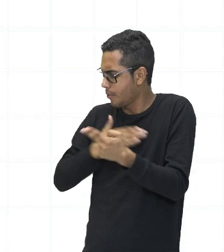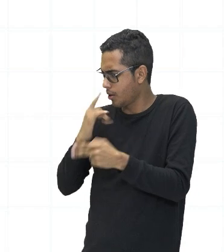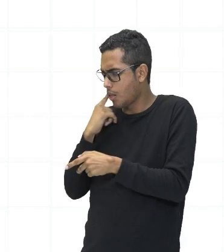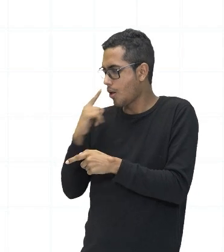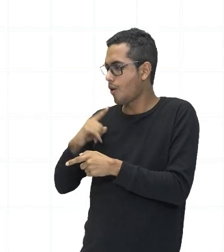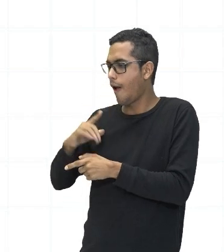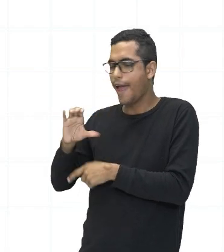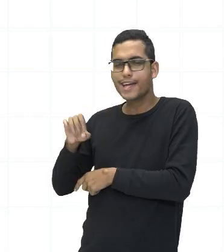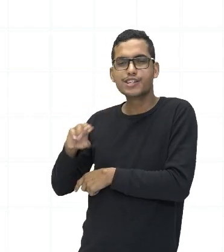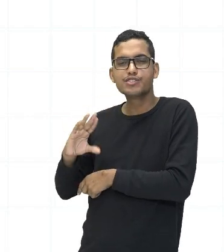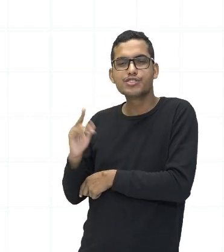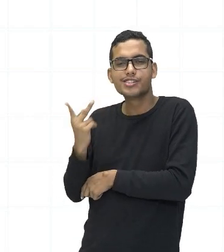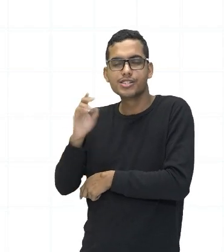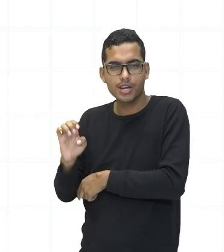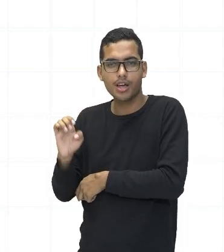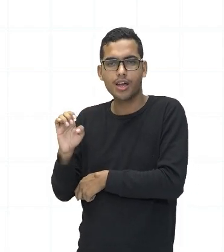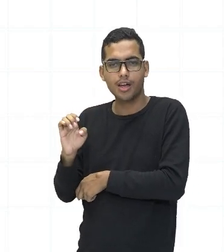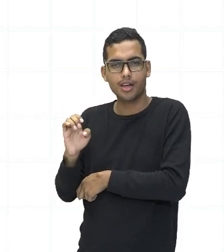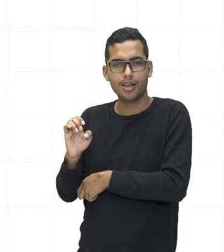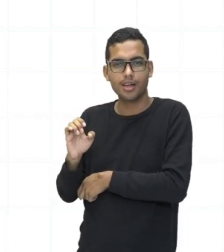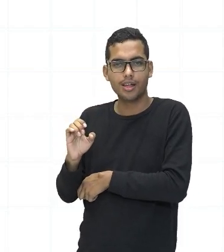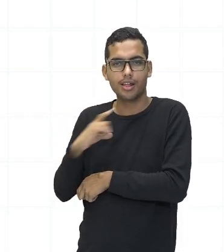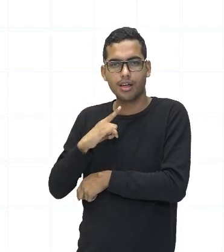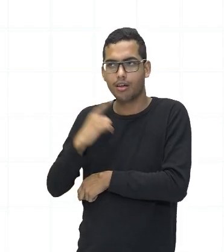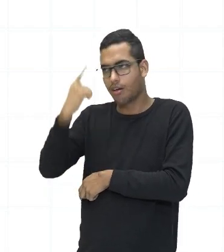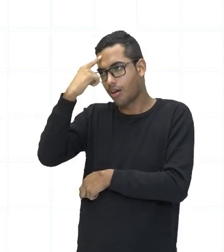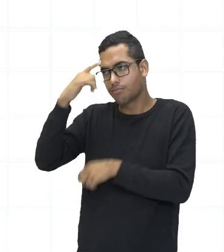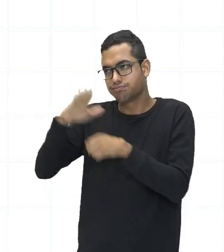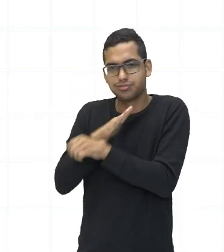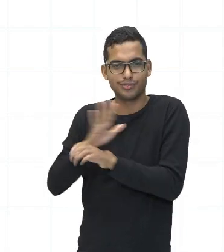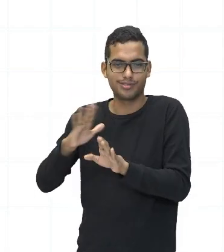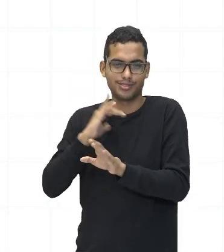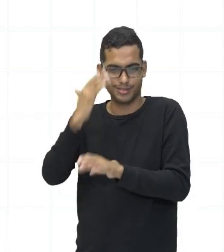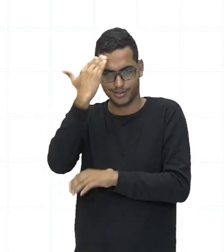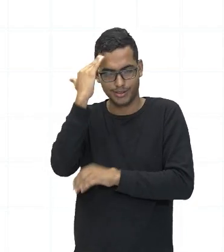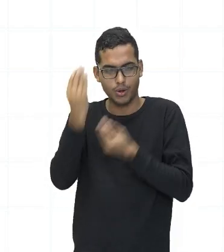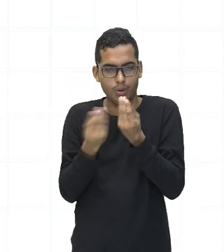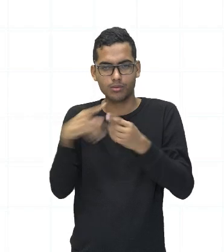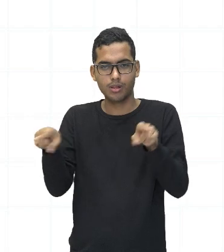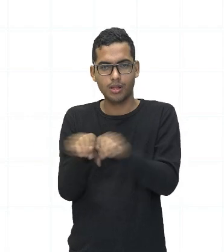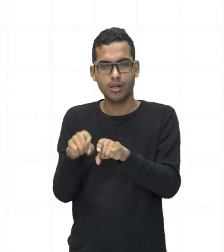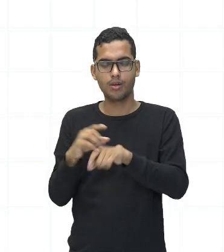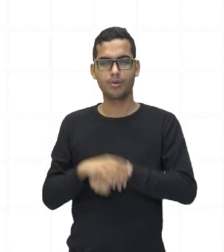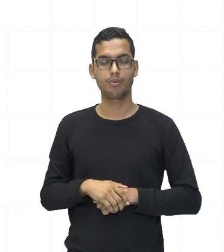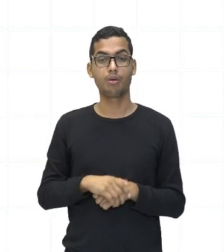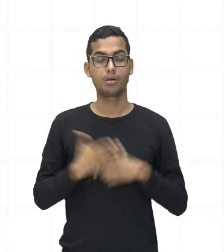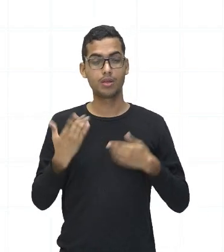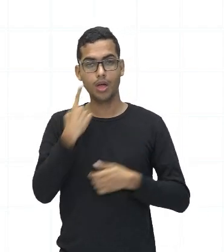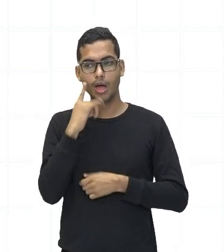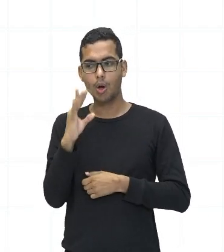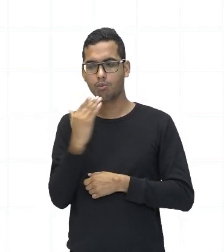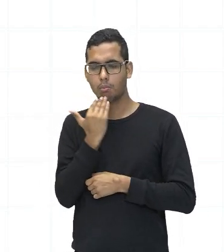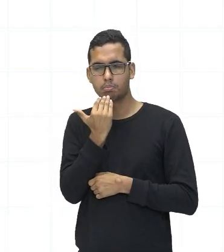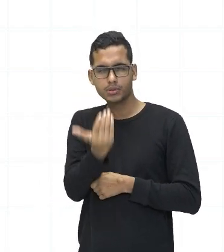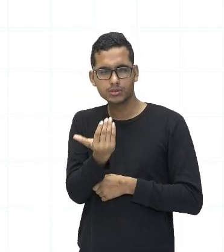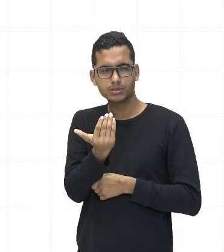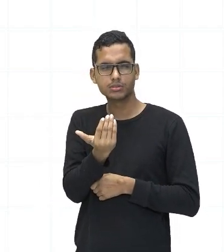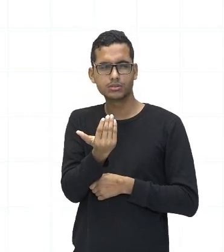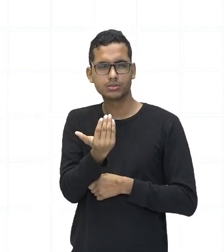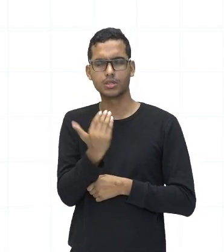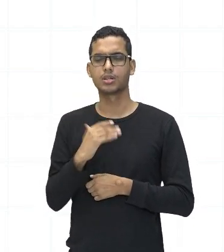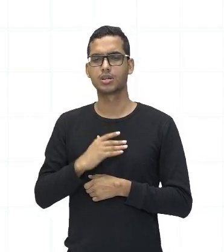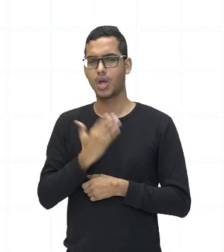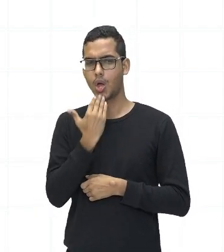sentido. E aí, nesse caso aí, não é uma ordem, não é um pedido, é uma certeza. Se você